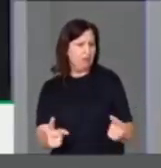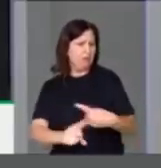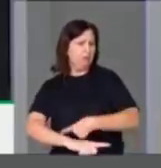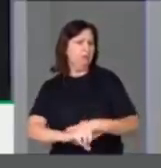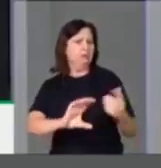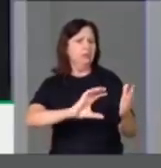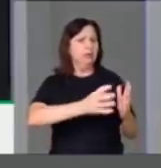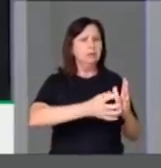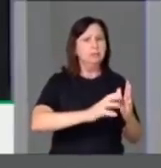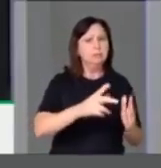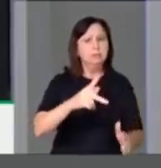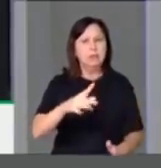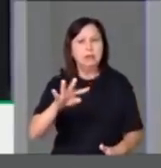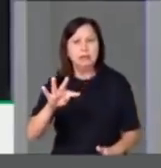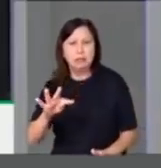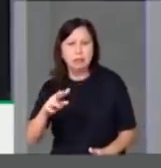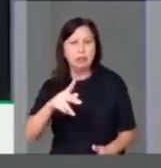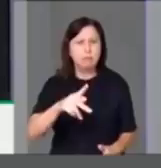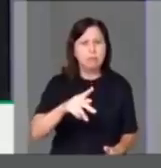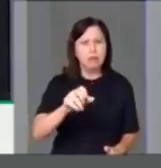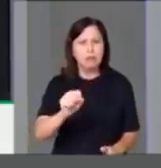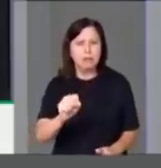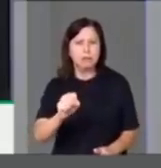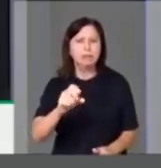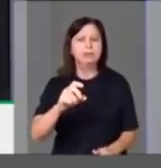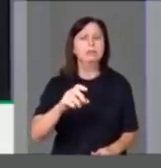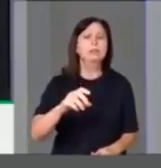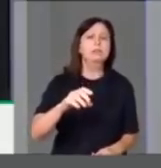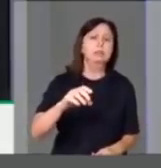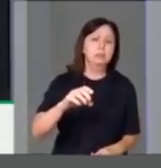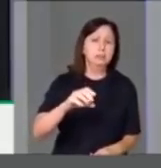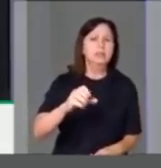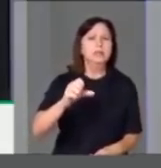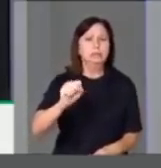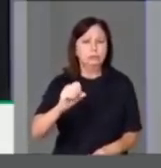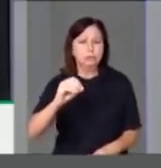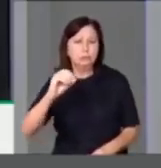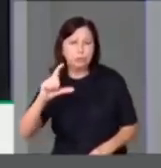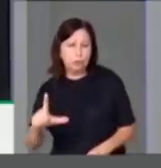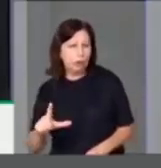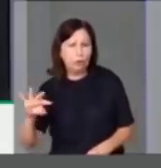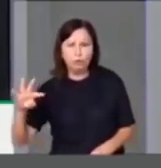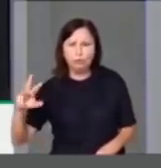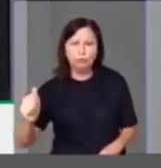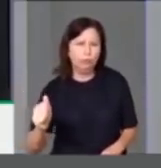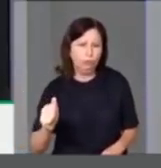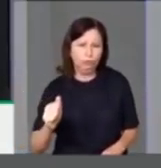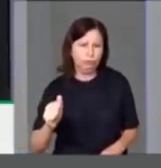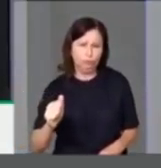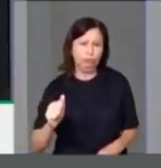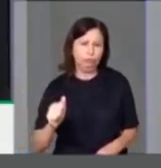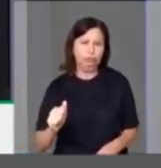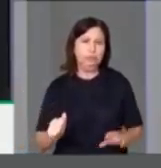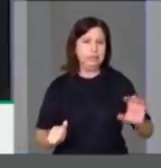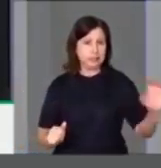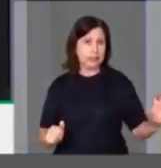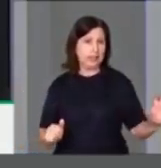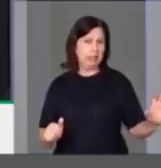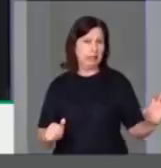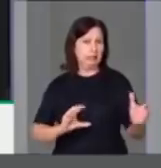acontecendo. E essas mesmas pessoas, esses mesmos guerreiros da justiça